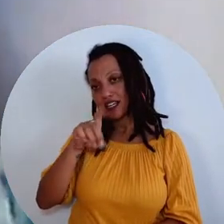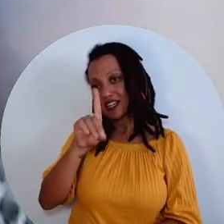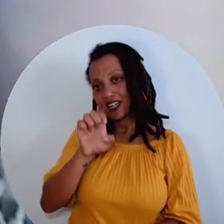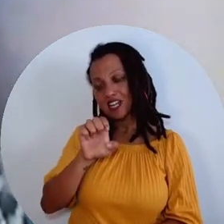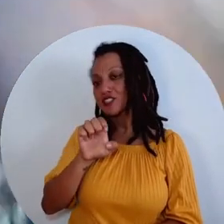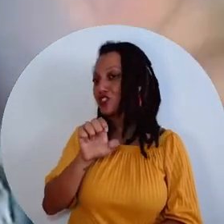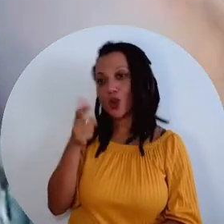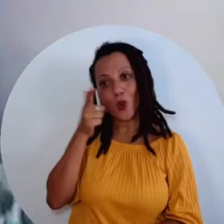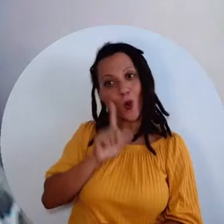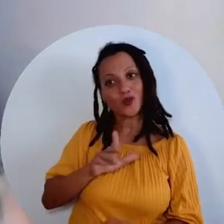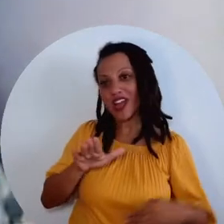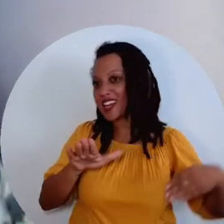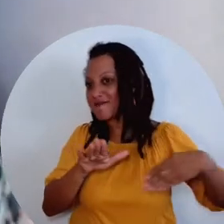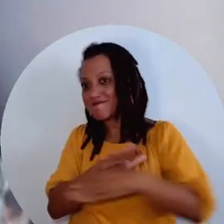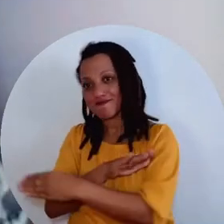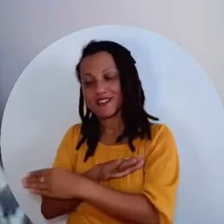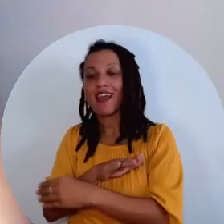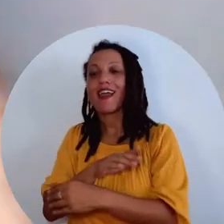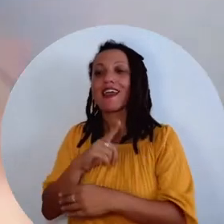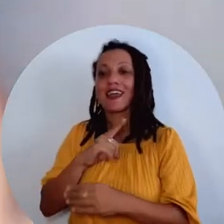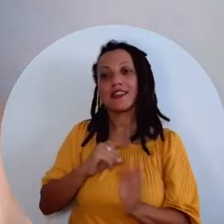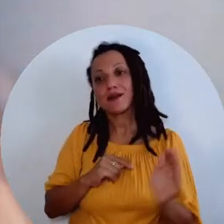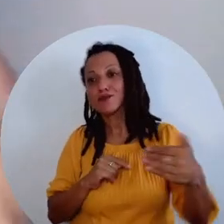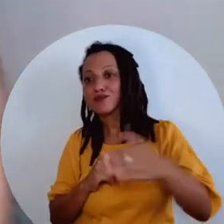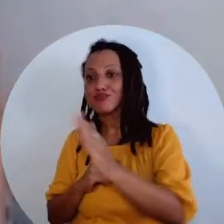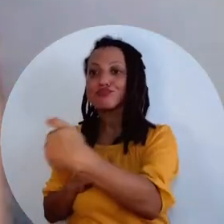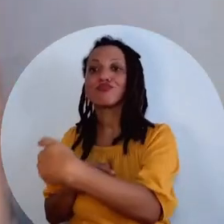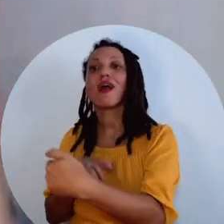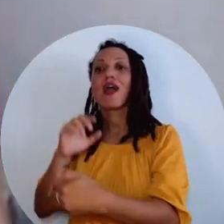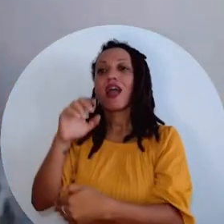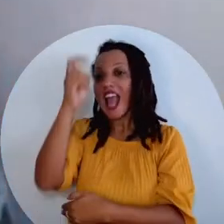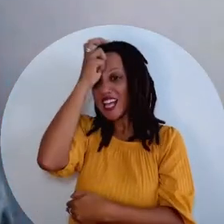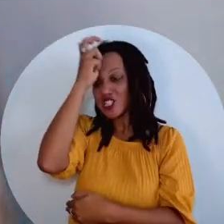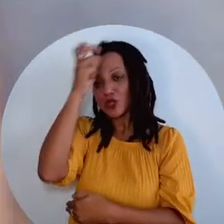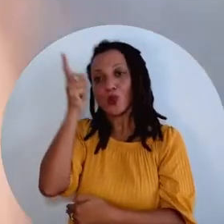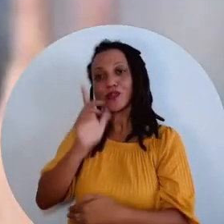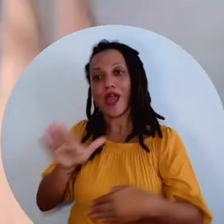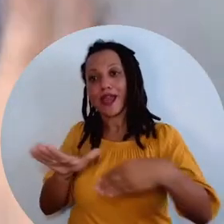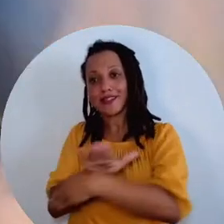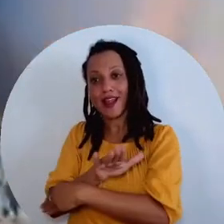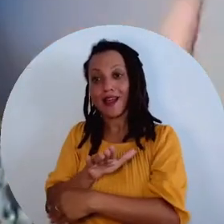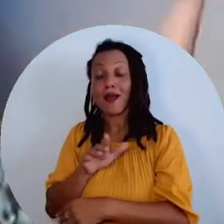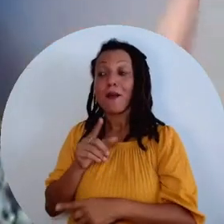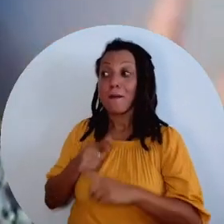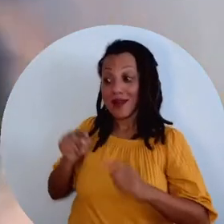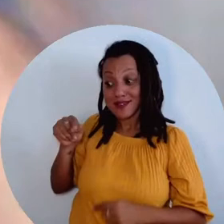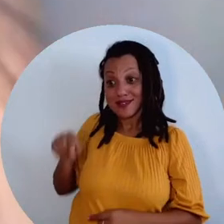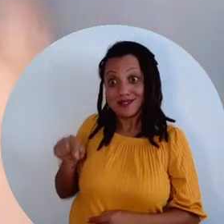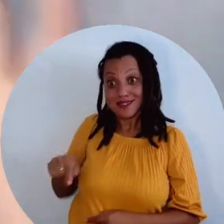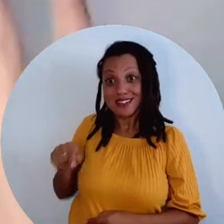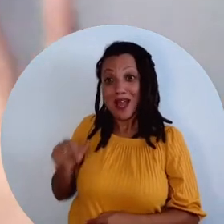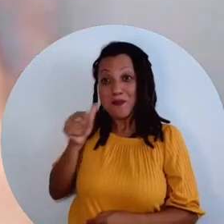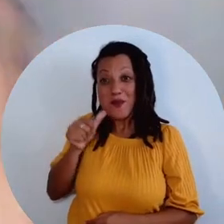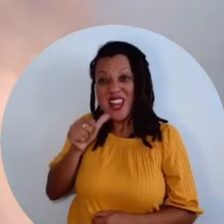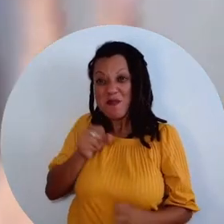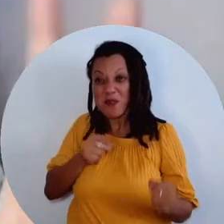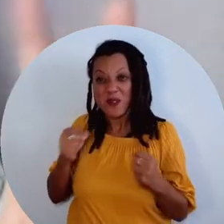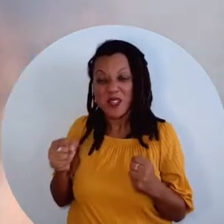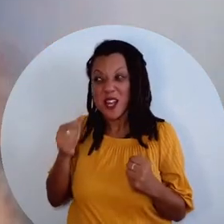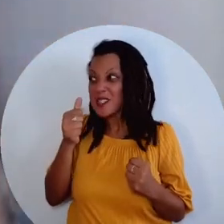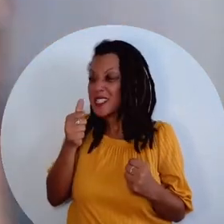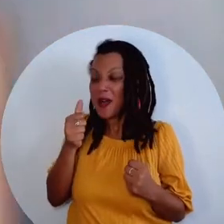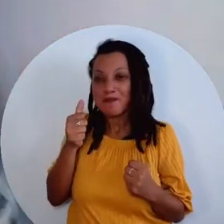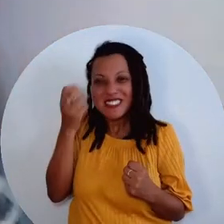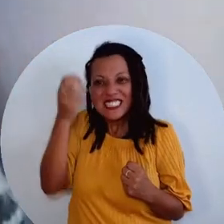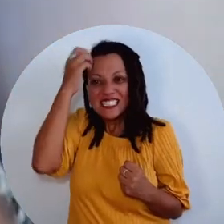e invade a África pelo Egito, né? Então as Candaces, essas mulheres mães poderosas,